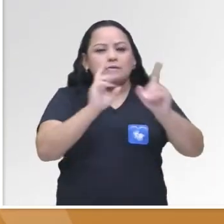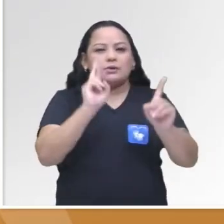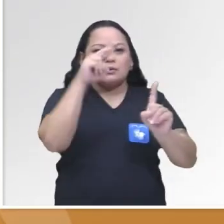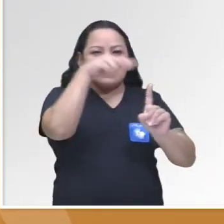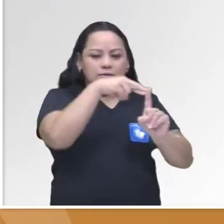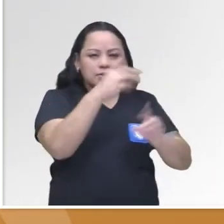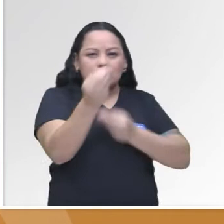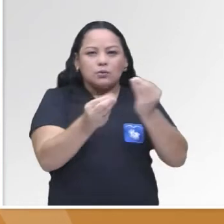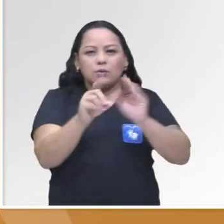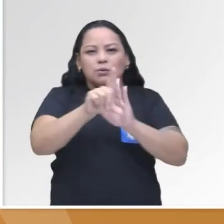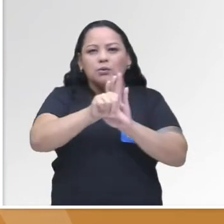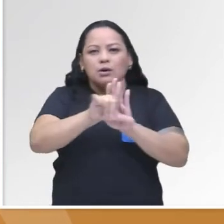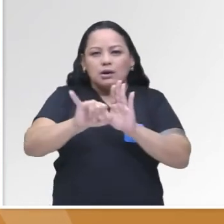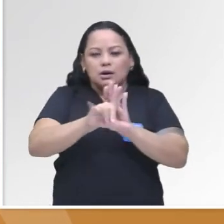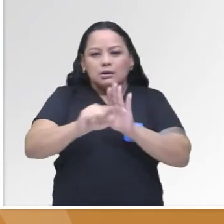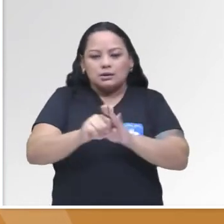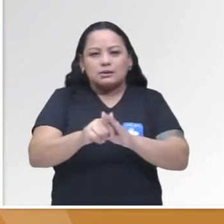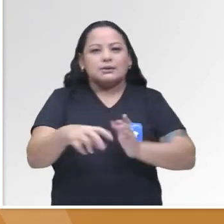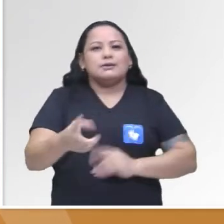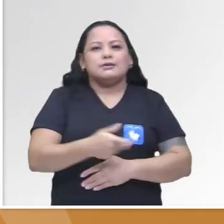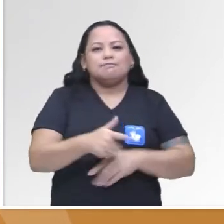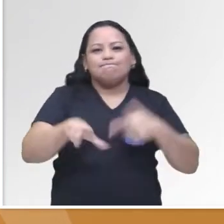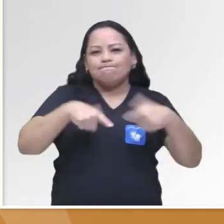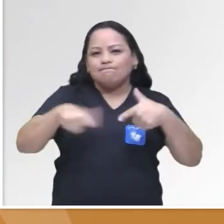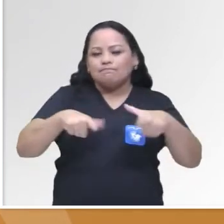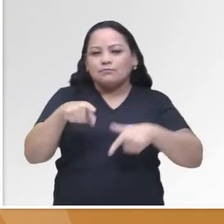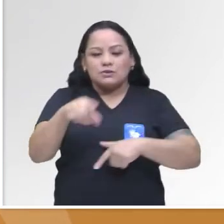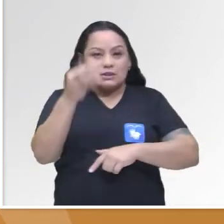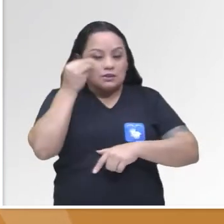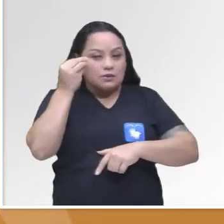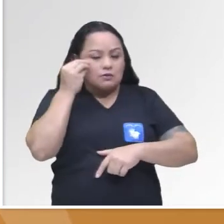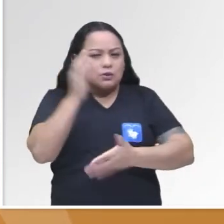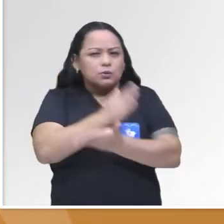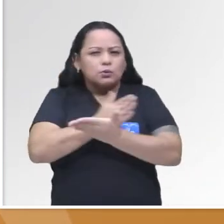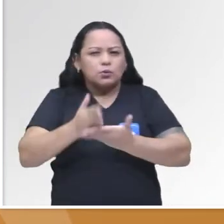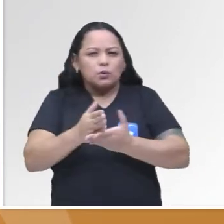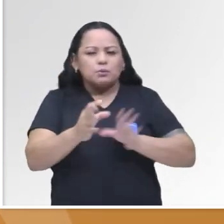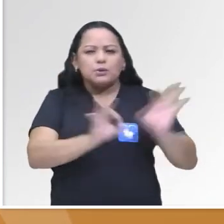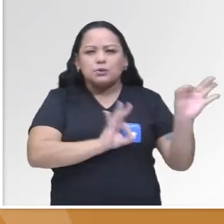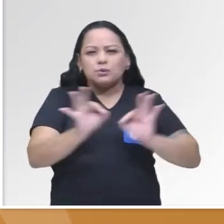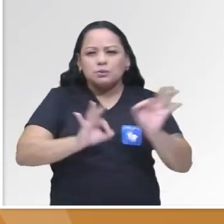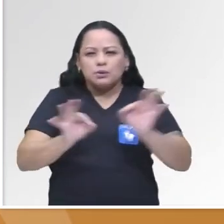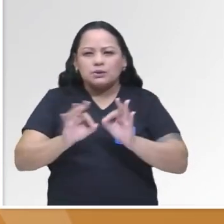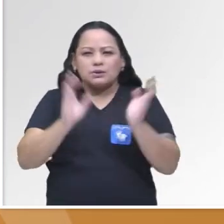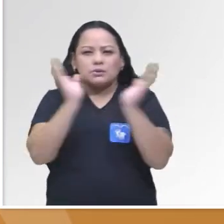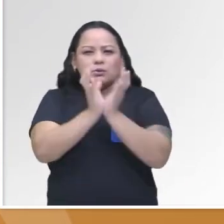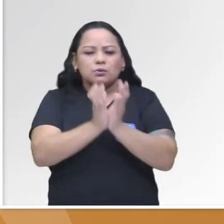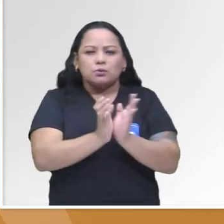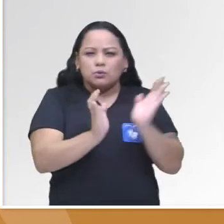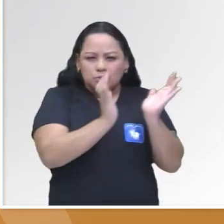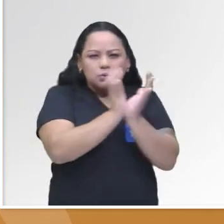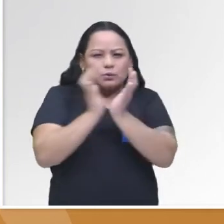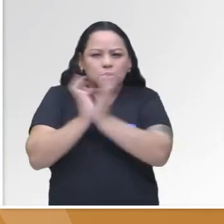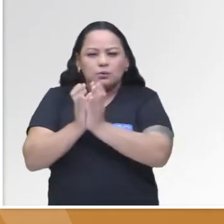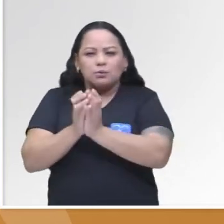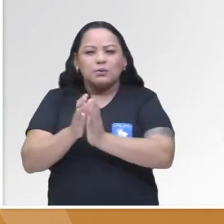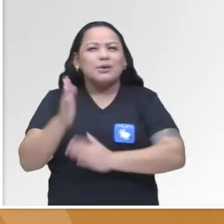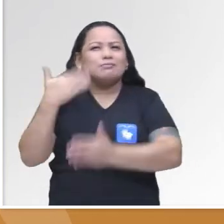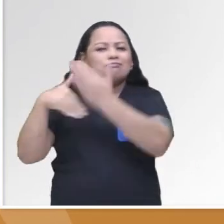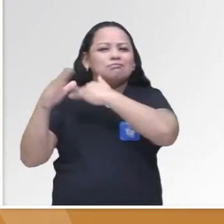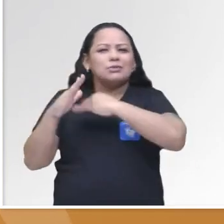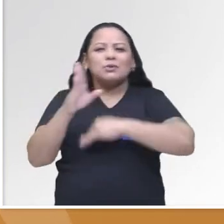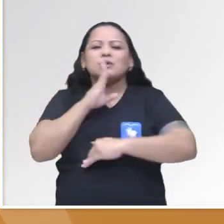à legislação dos trabalhadores. Vocês viram que lá no início, no nosso desafio, até estadual, ele foi chamado de pai dos